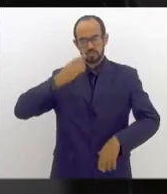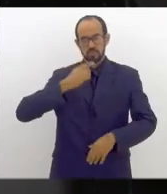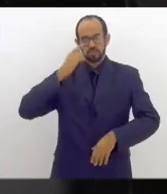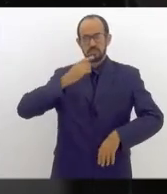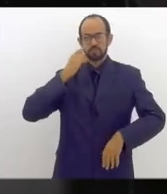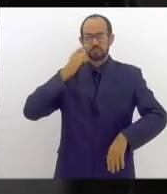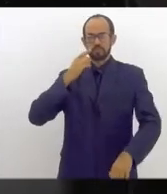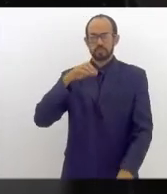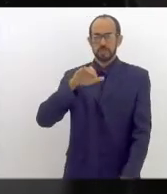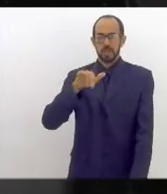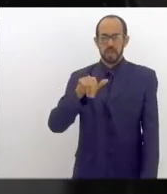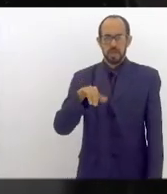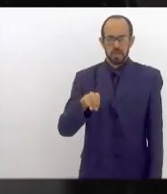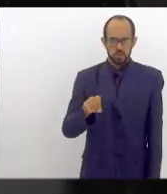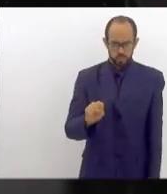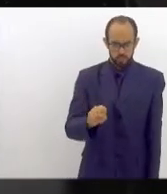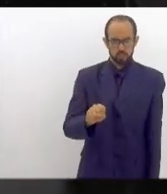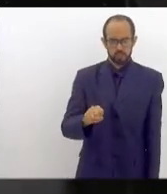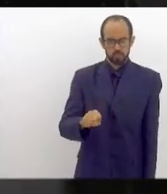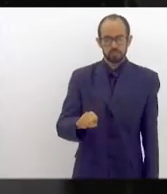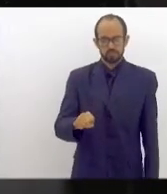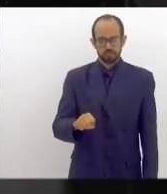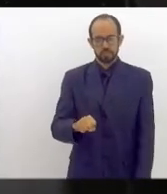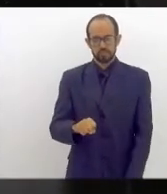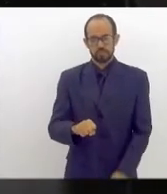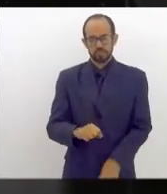de Carlos Santos Oliveira